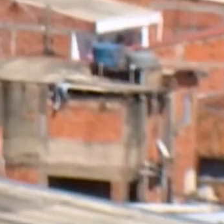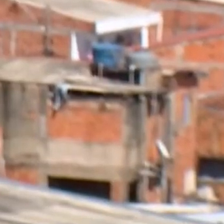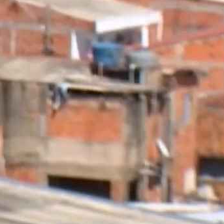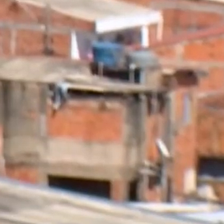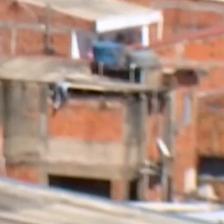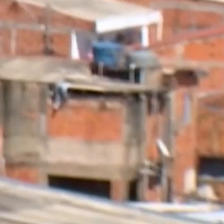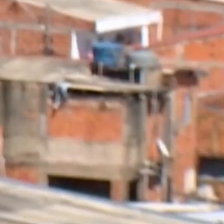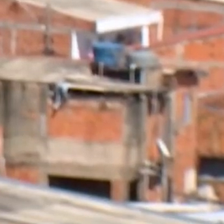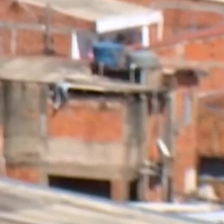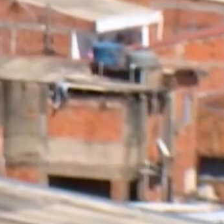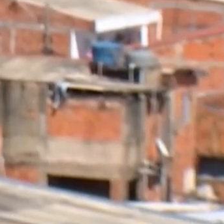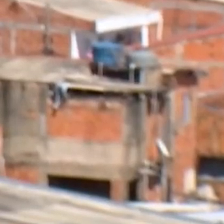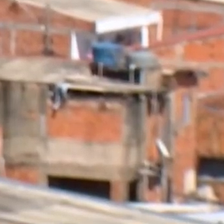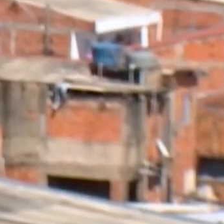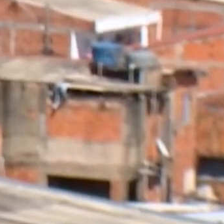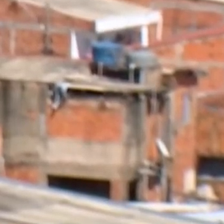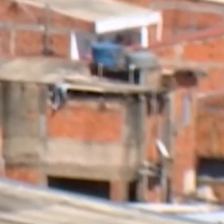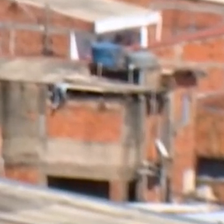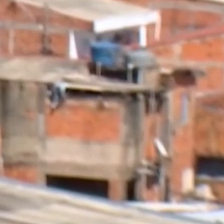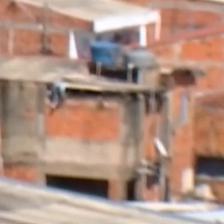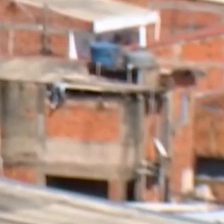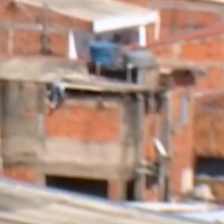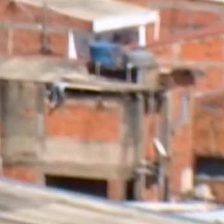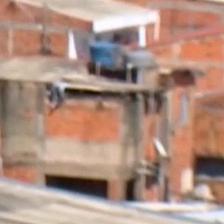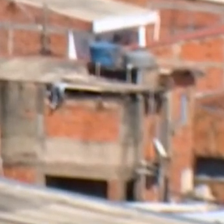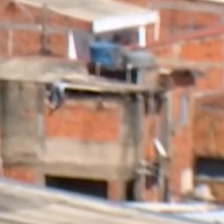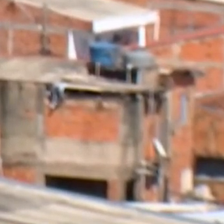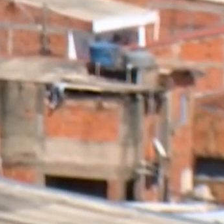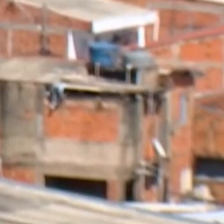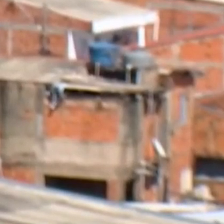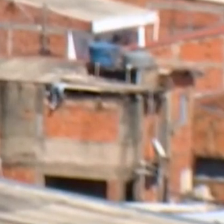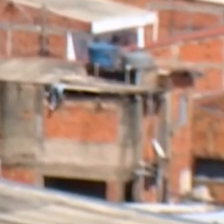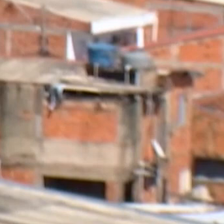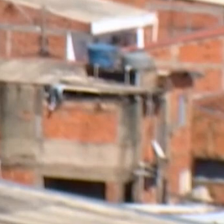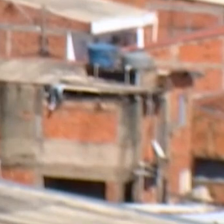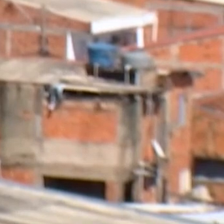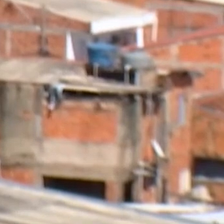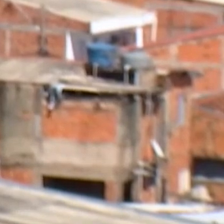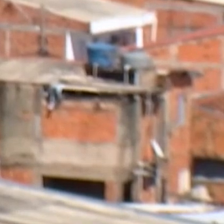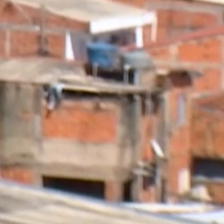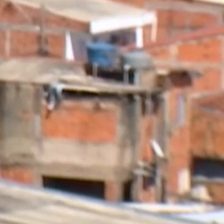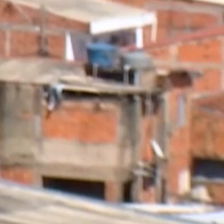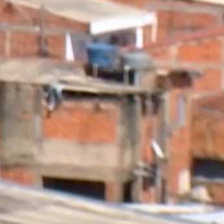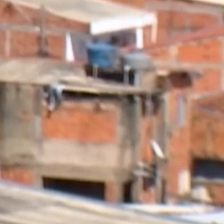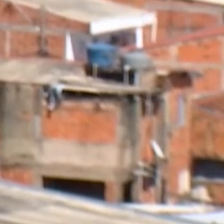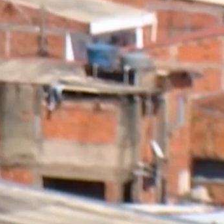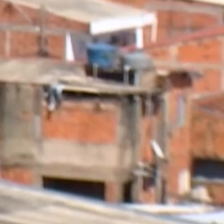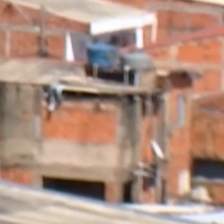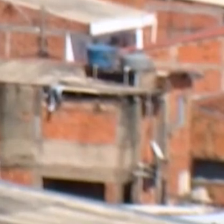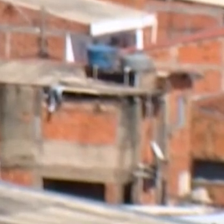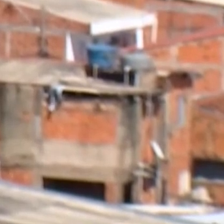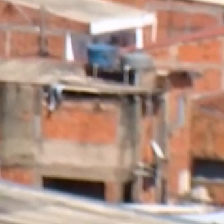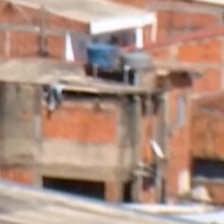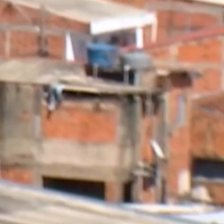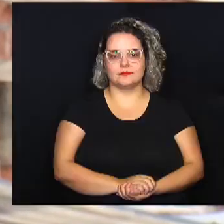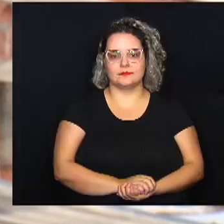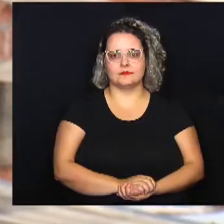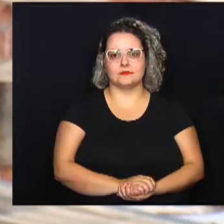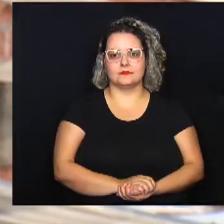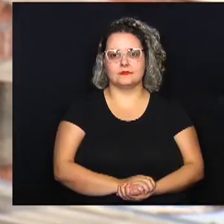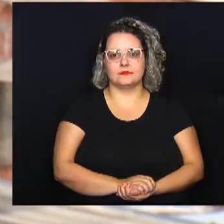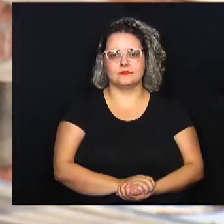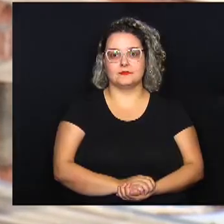E eu abro a agenda cultural dessa semana em um dos lugares que já foi considerado a maior ocupação da América Latina,